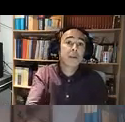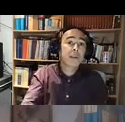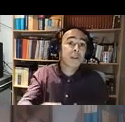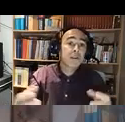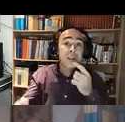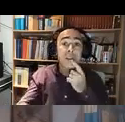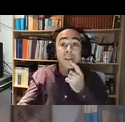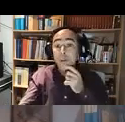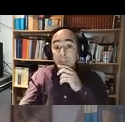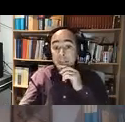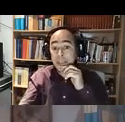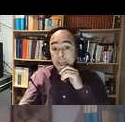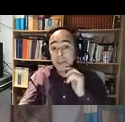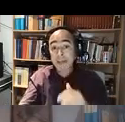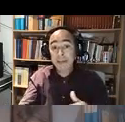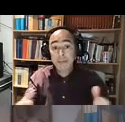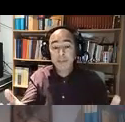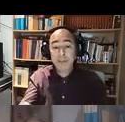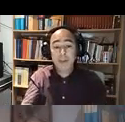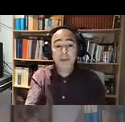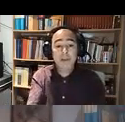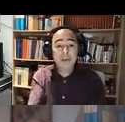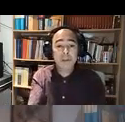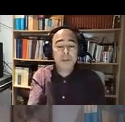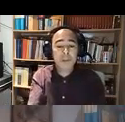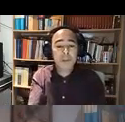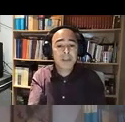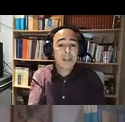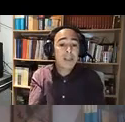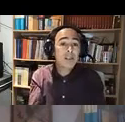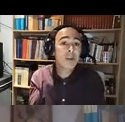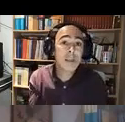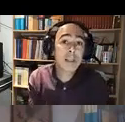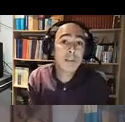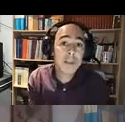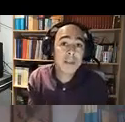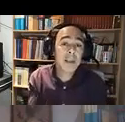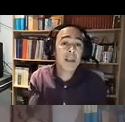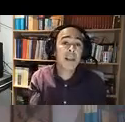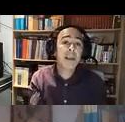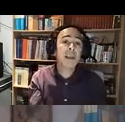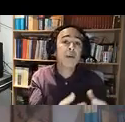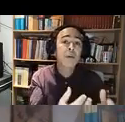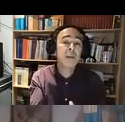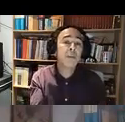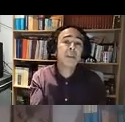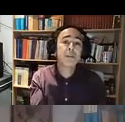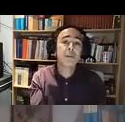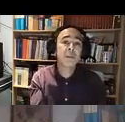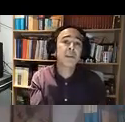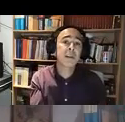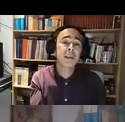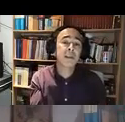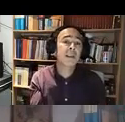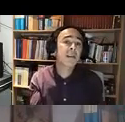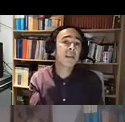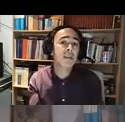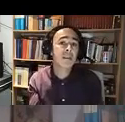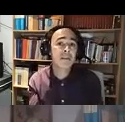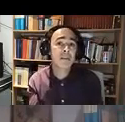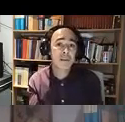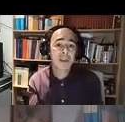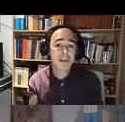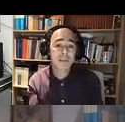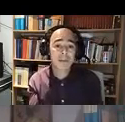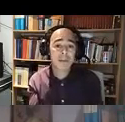chega esta moda de tantas outras grandes empresas piada Pastelaria conhecidos mundialmente só que a diferença é que ele é a única empresa no mundo verdadeiro que